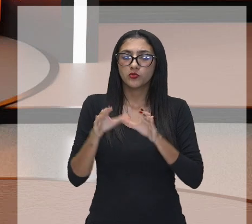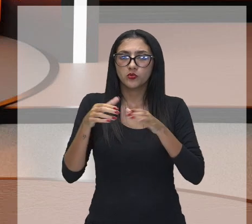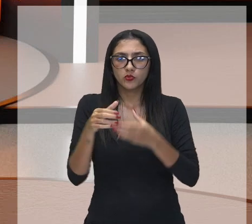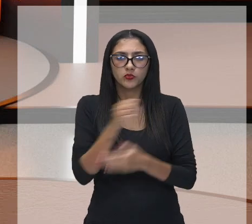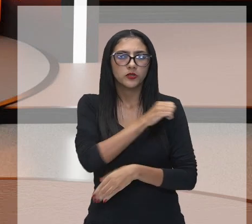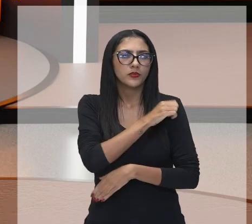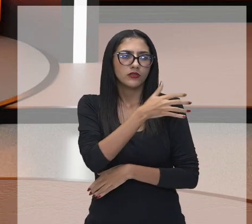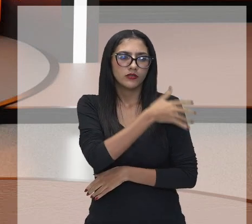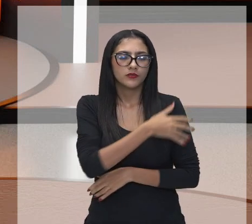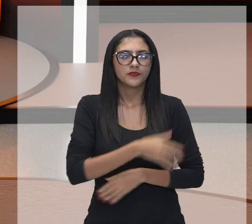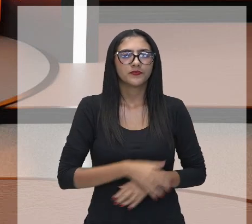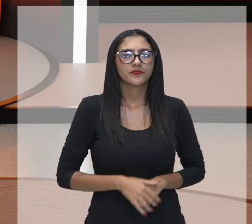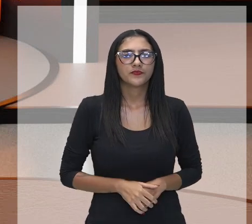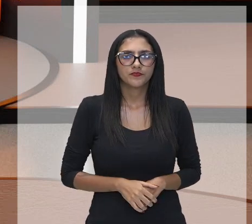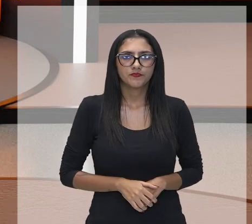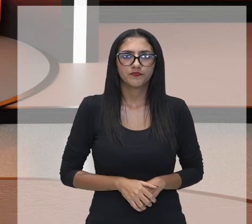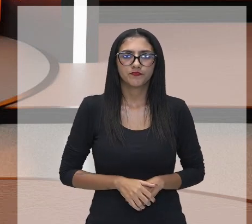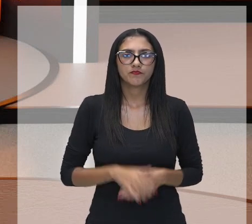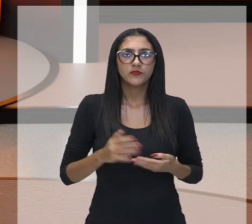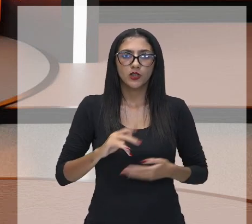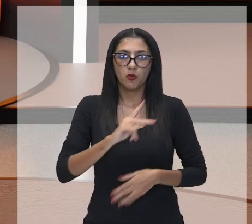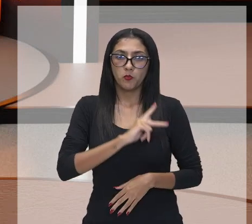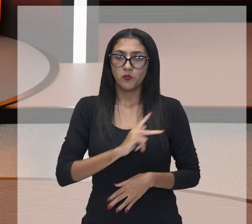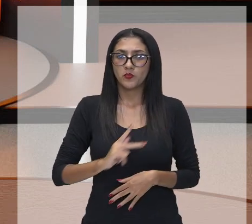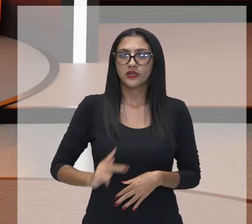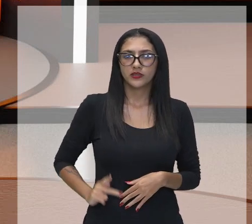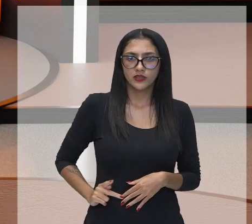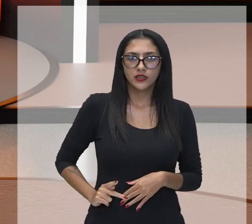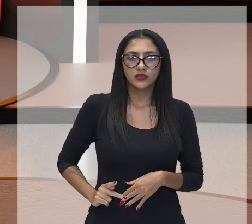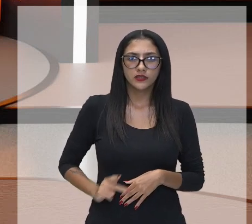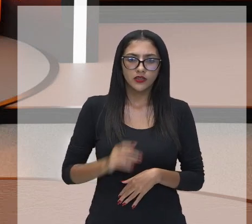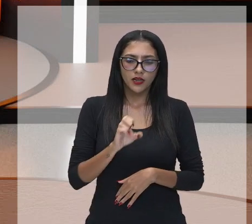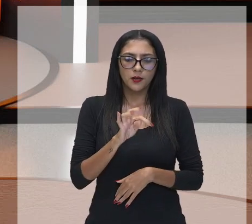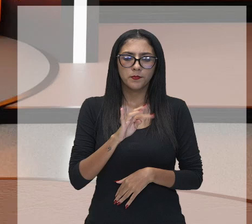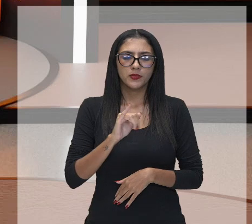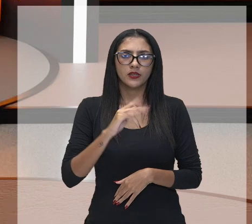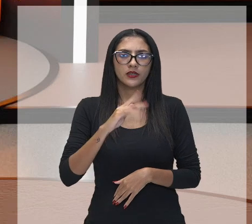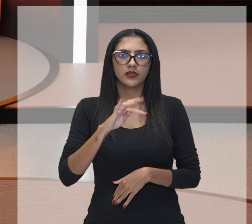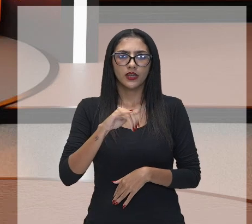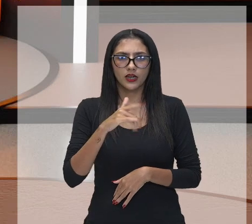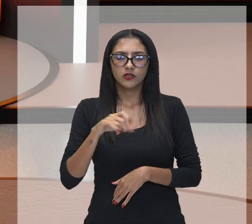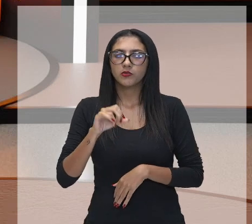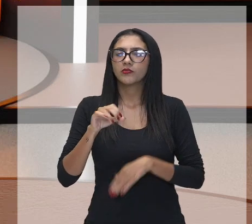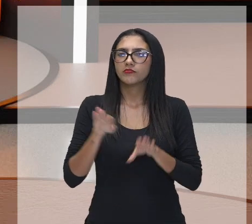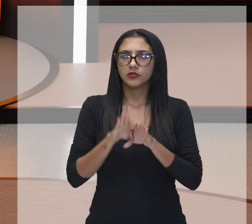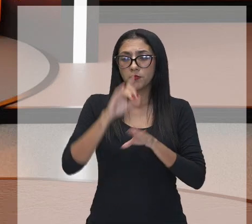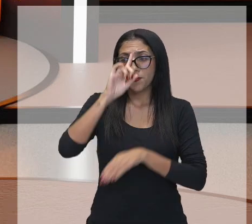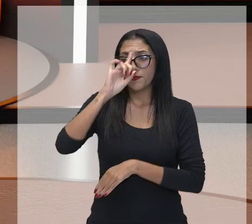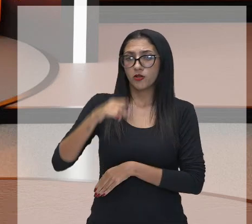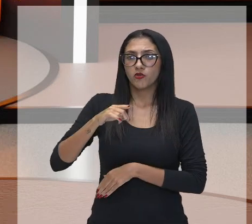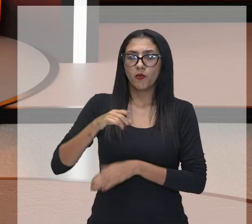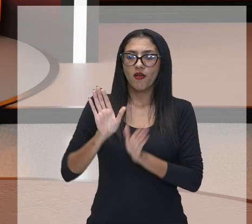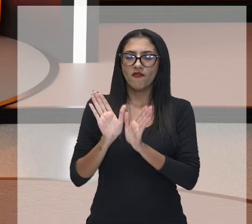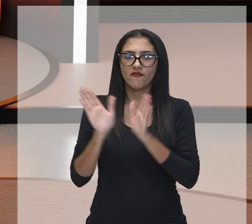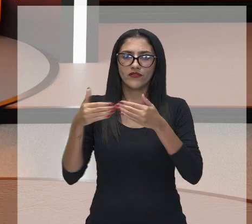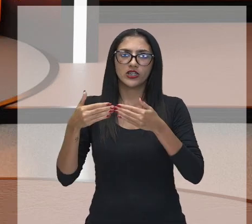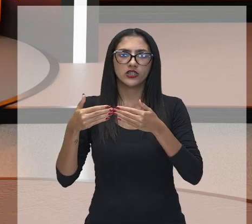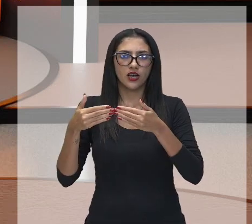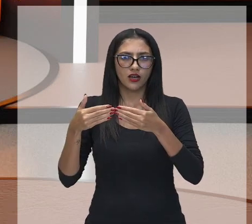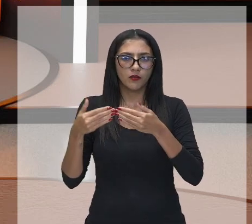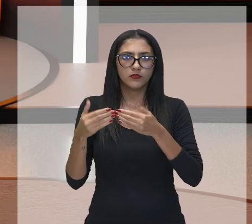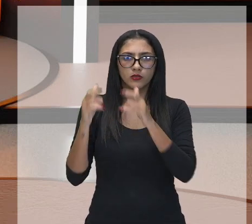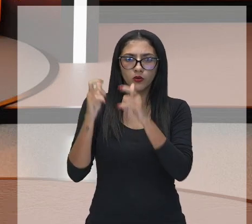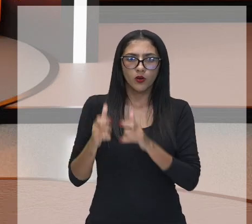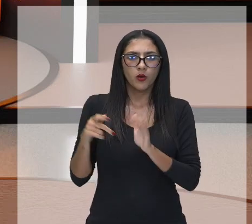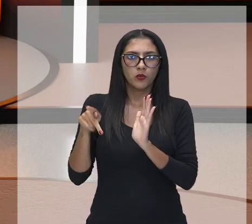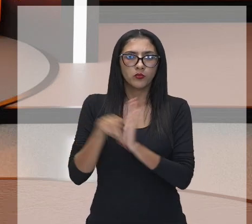tenentes. Então, o presidente Epitácio Pessoa vai ordenar o fechamento do clube militar e a prisão de Hermes da Fonseca.